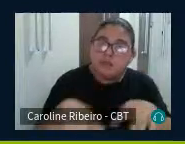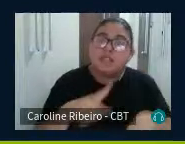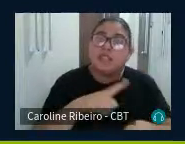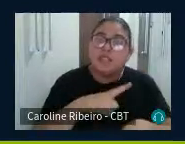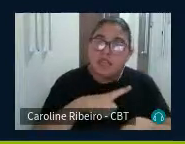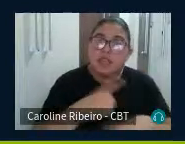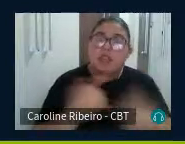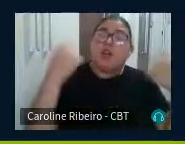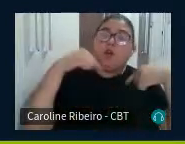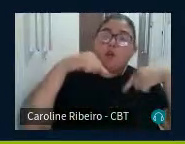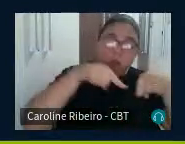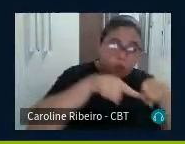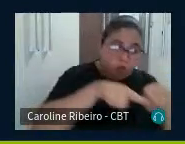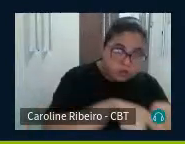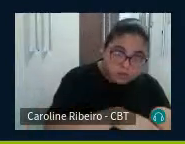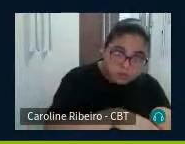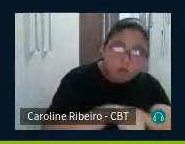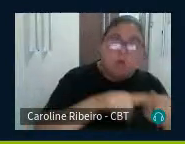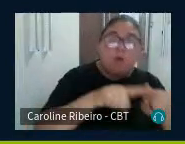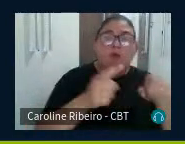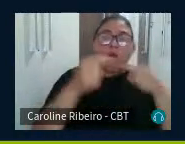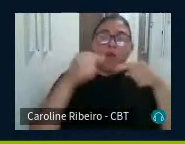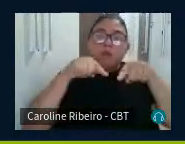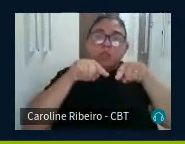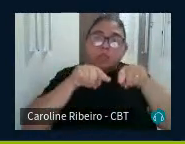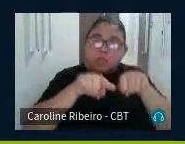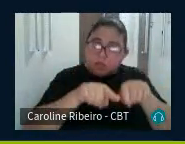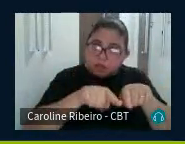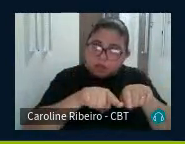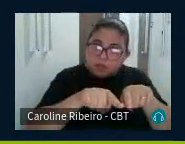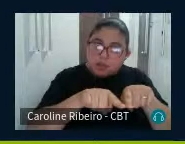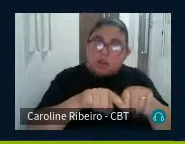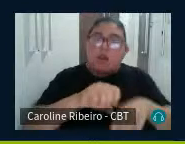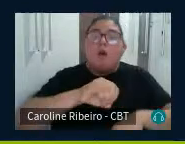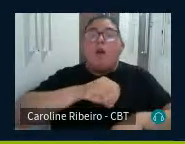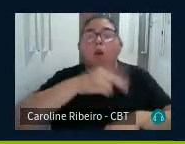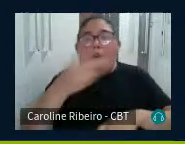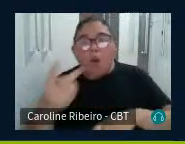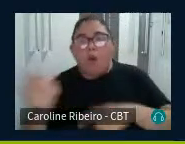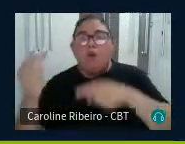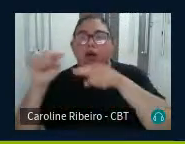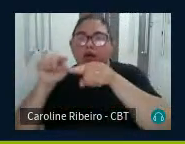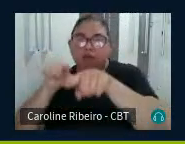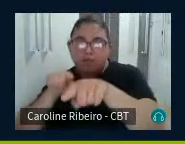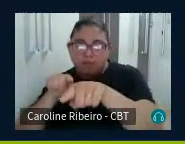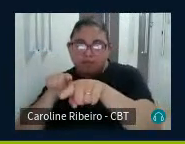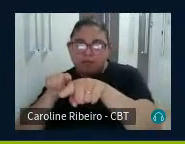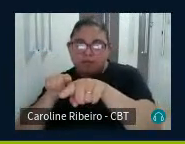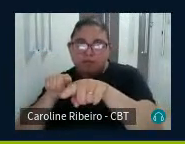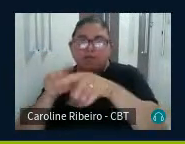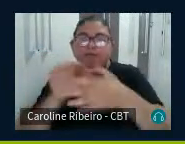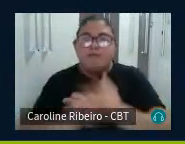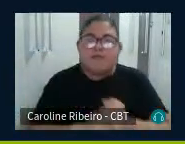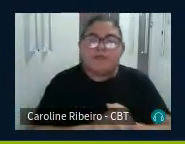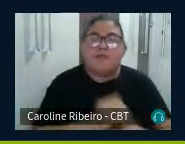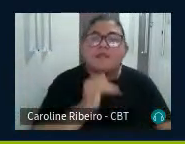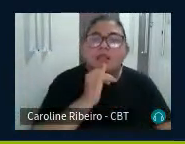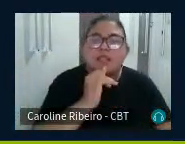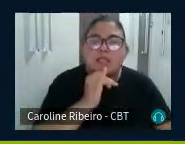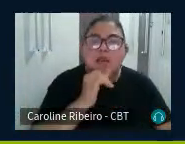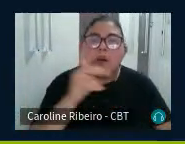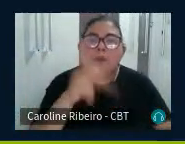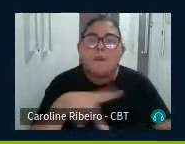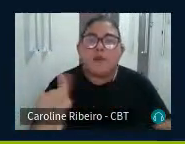duas modalidades de interpretação, a simultânea e a consecutiva. Exemplo, o professor